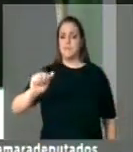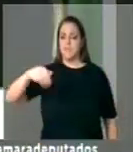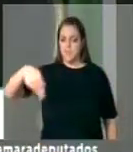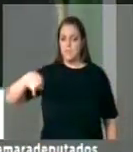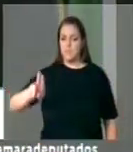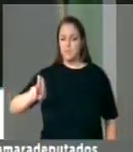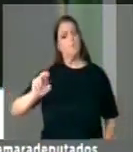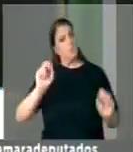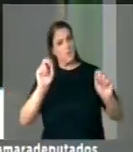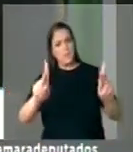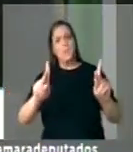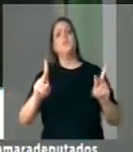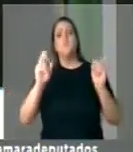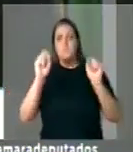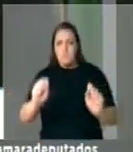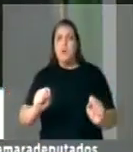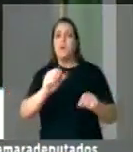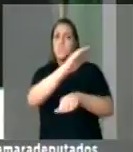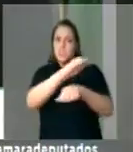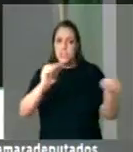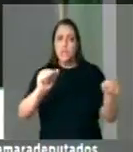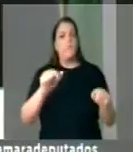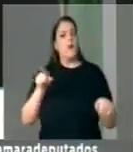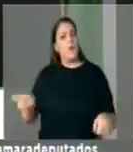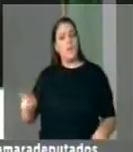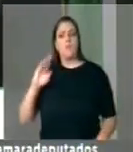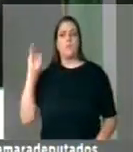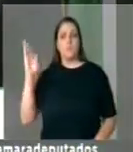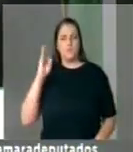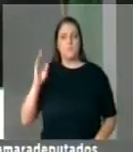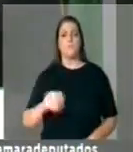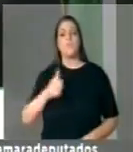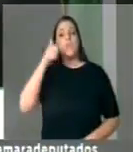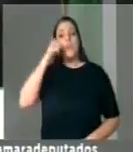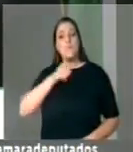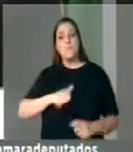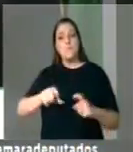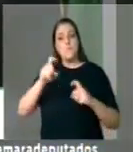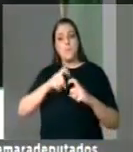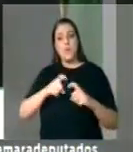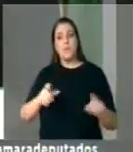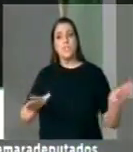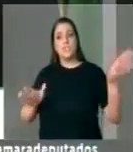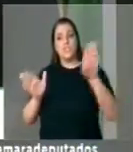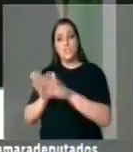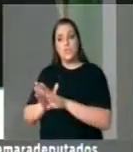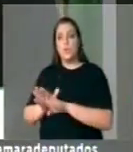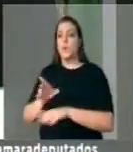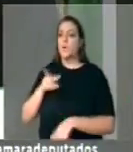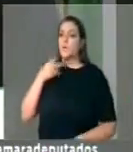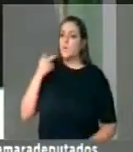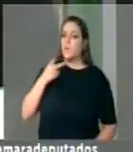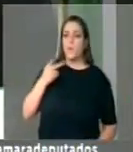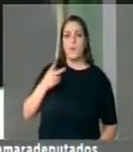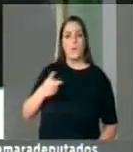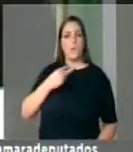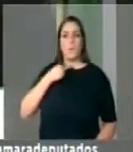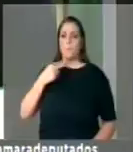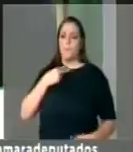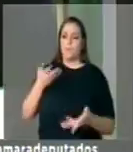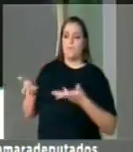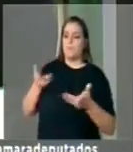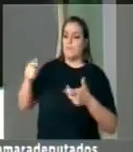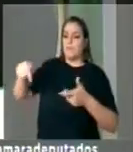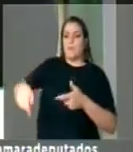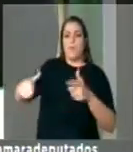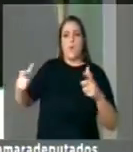SAMU, porque ele não está passando bem. A médica do SAMU chegou e disse que não tinha condições de dar o atendimento dele